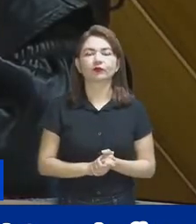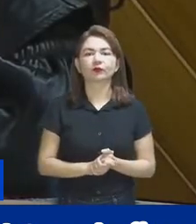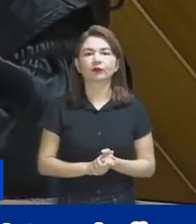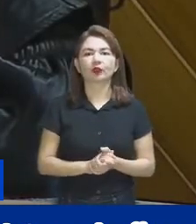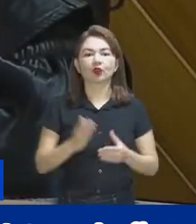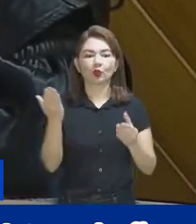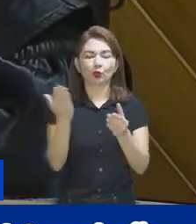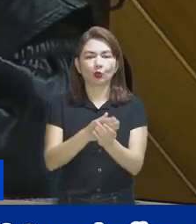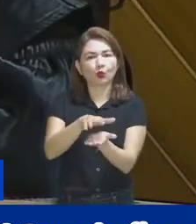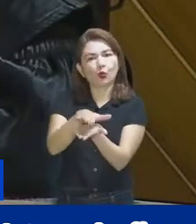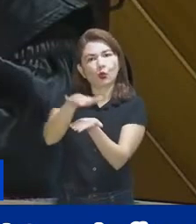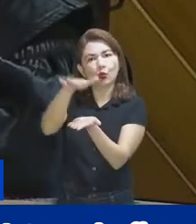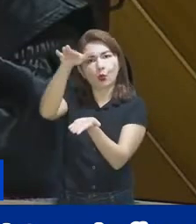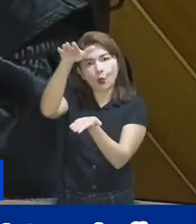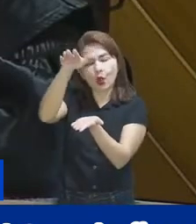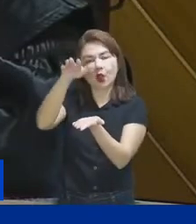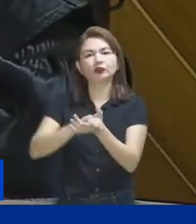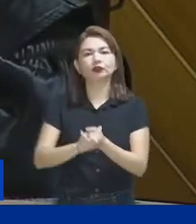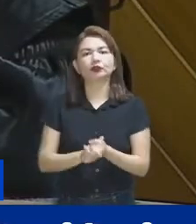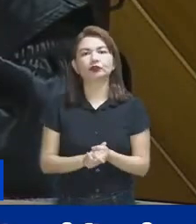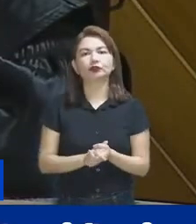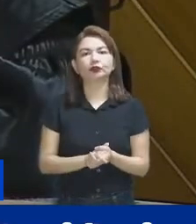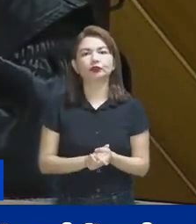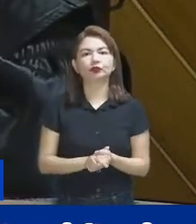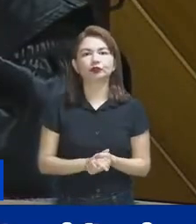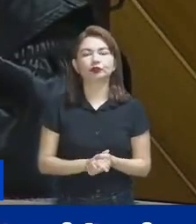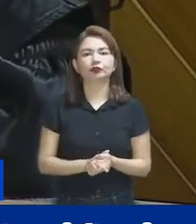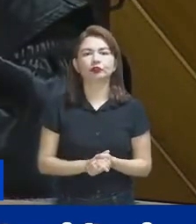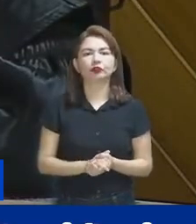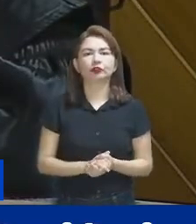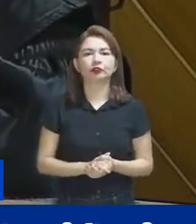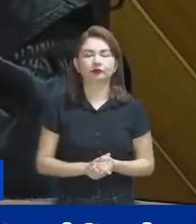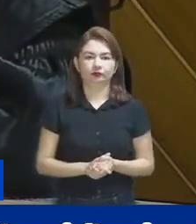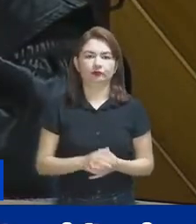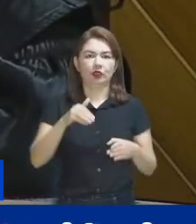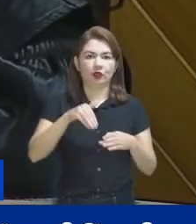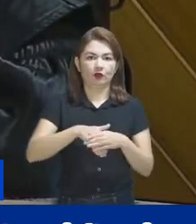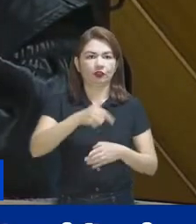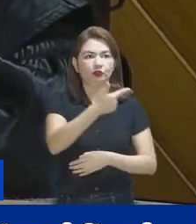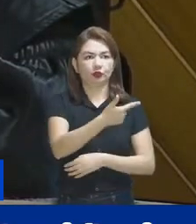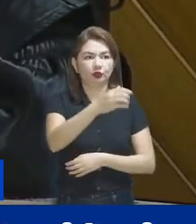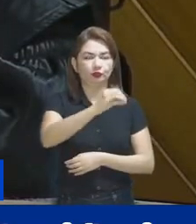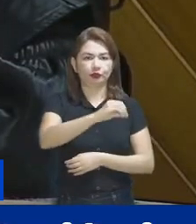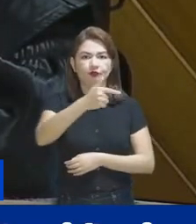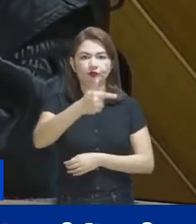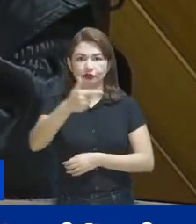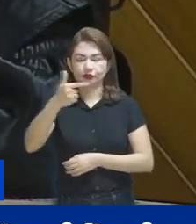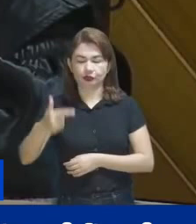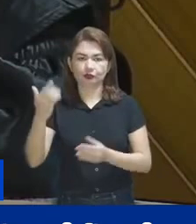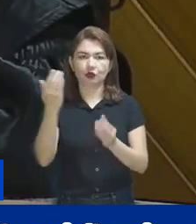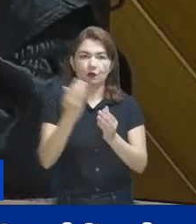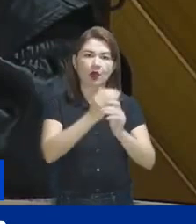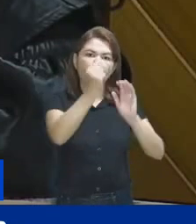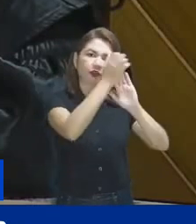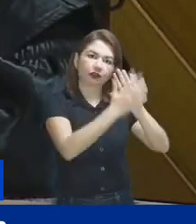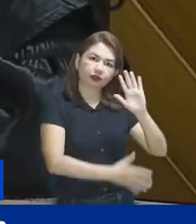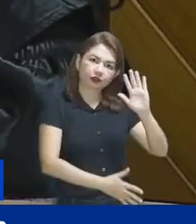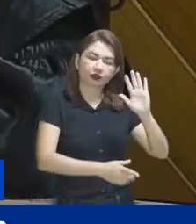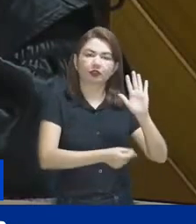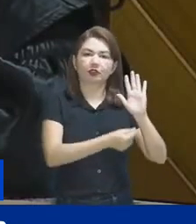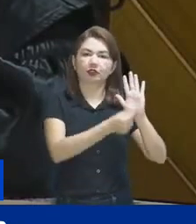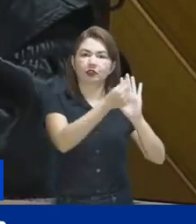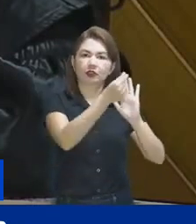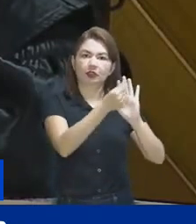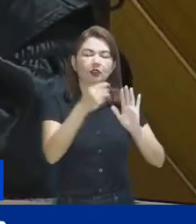autos, né, com a seguinte redação: eleições 2022, embargo de declaração, prestação de contas eleitoral,